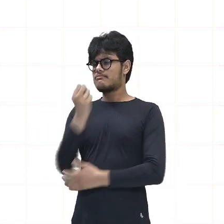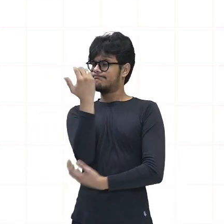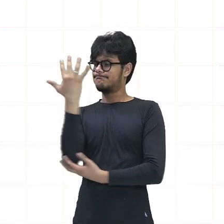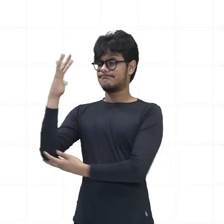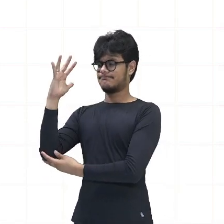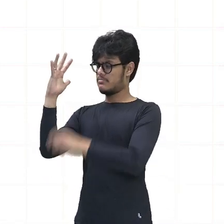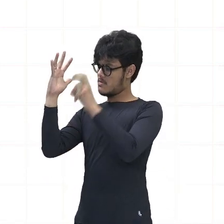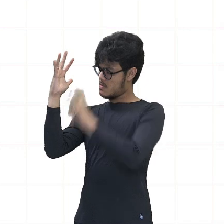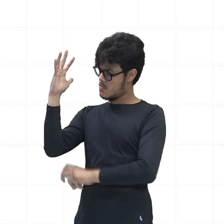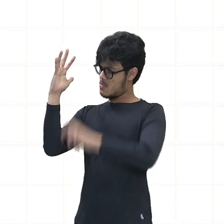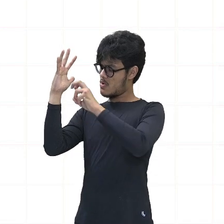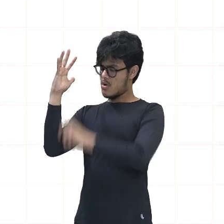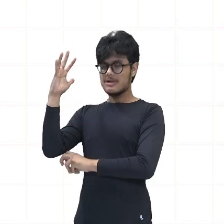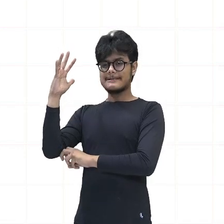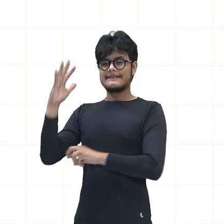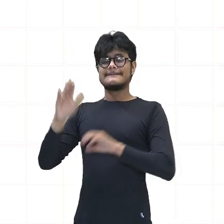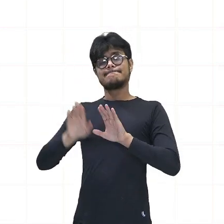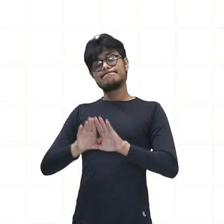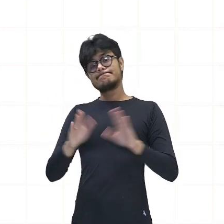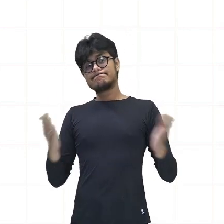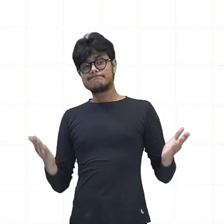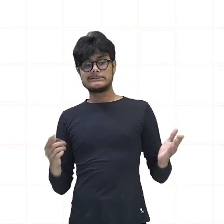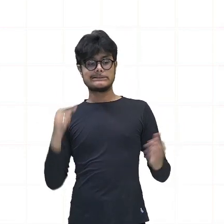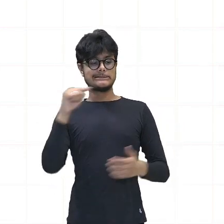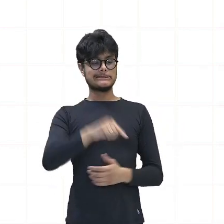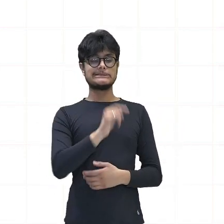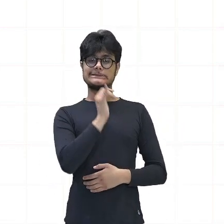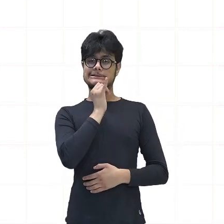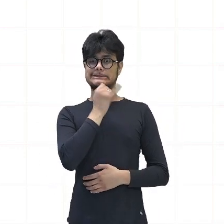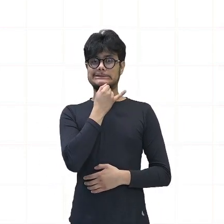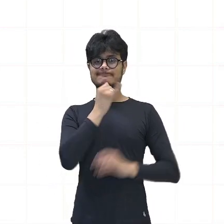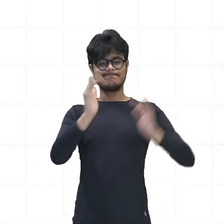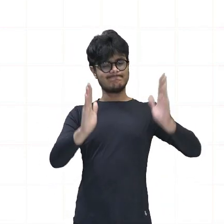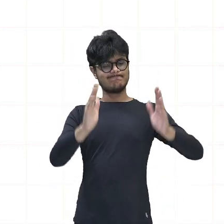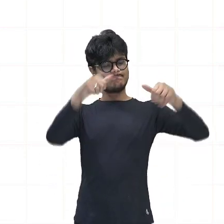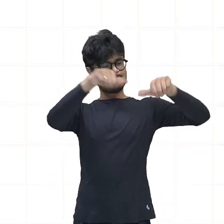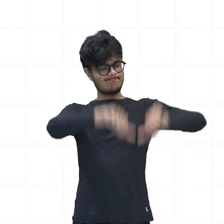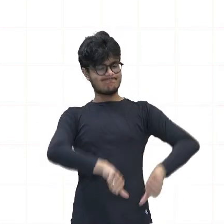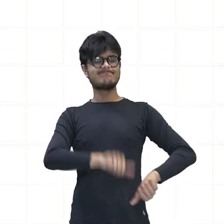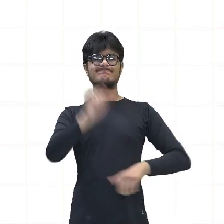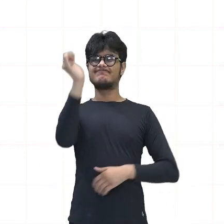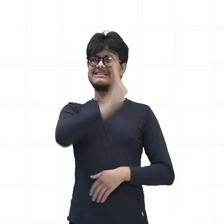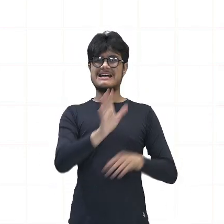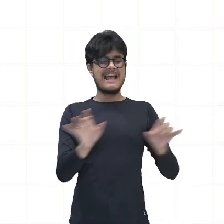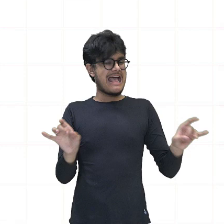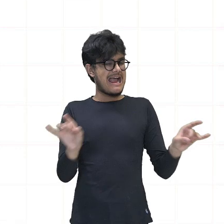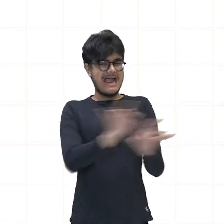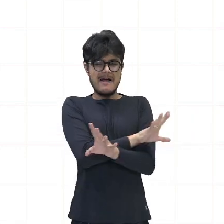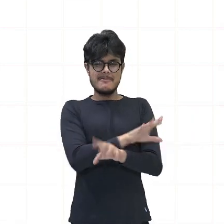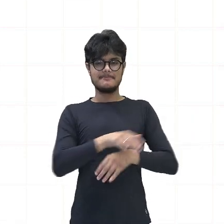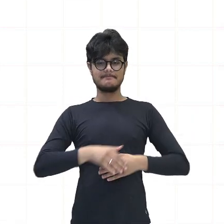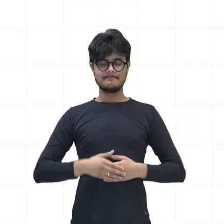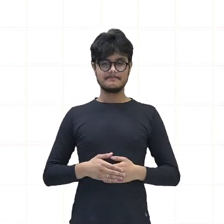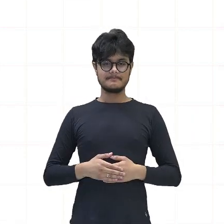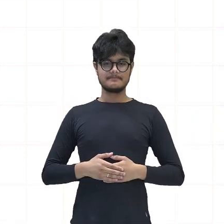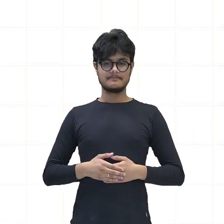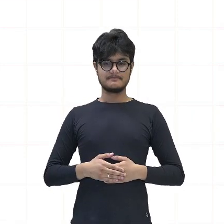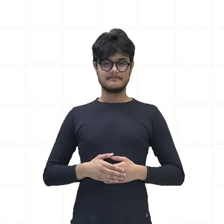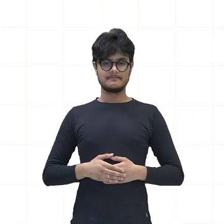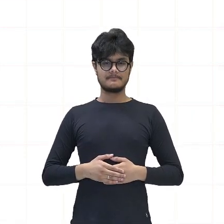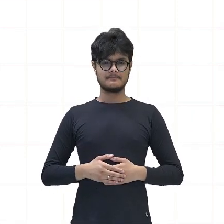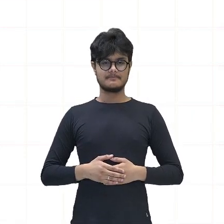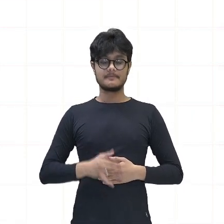aí, isso contribuiu para a decadência da borracha aqui no Brasil. Que nós vamos falar agora um pouco sobre o